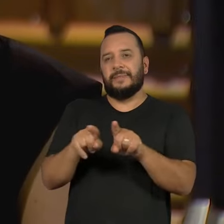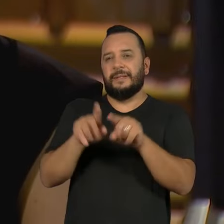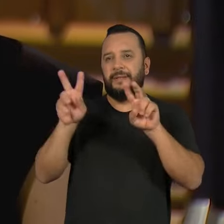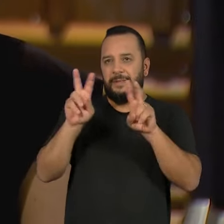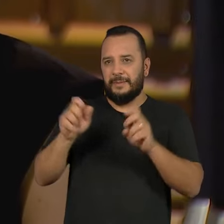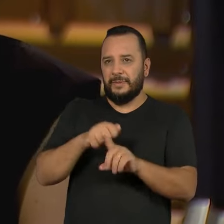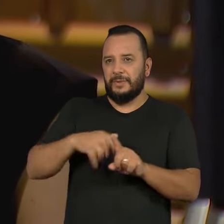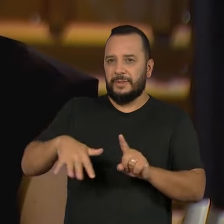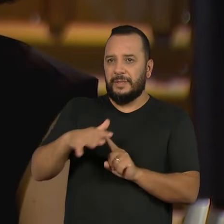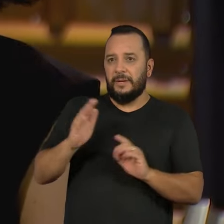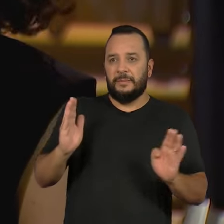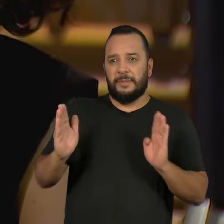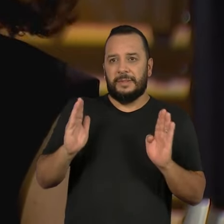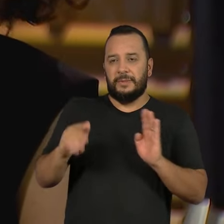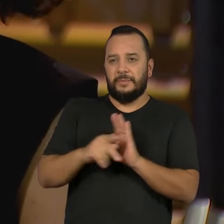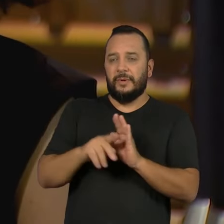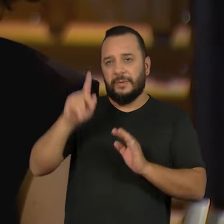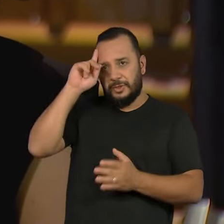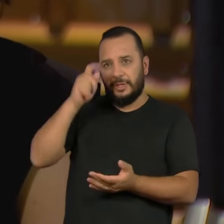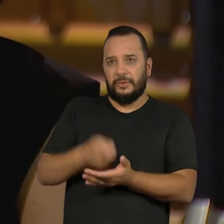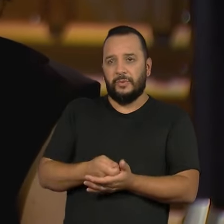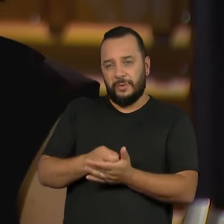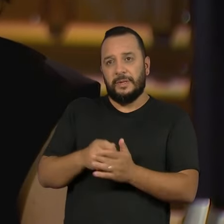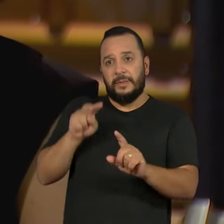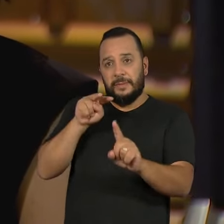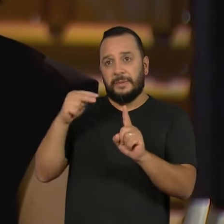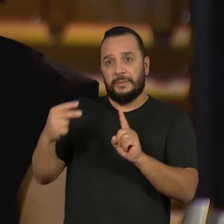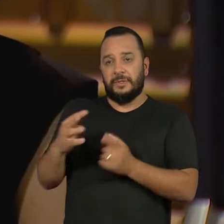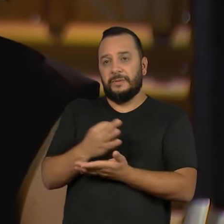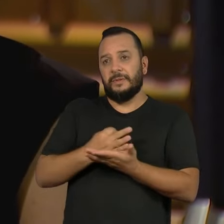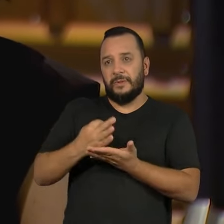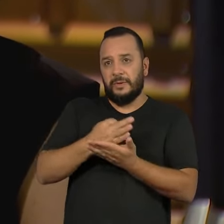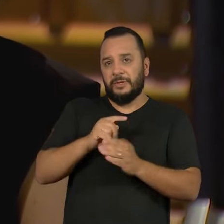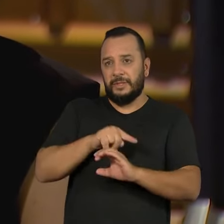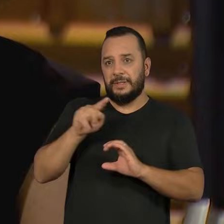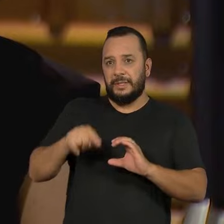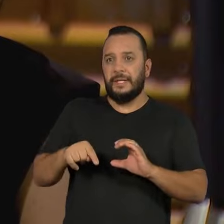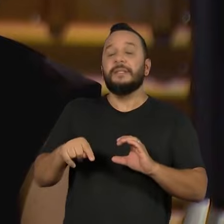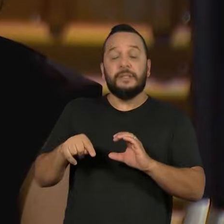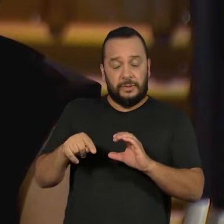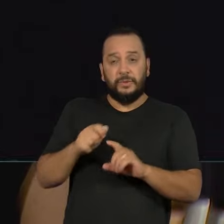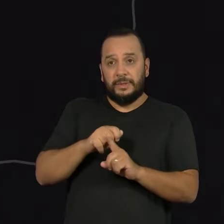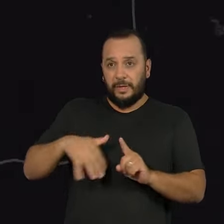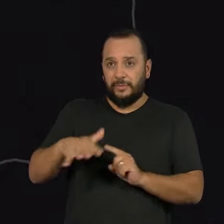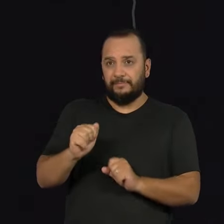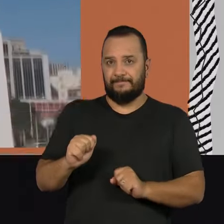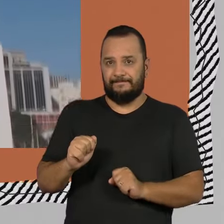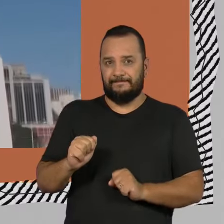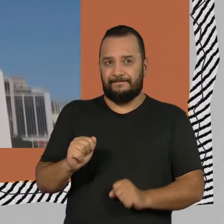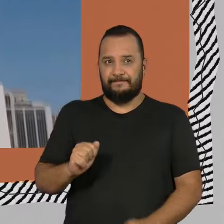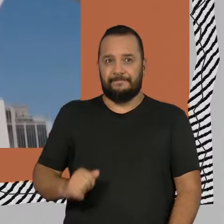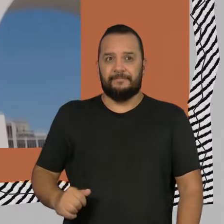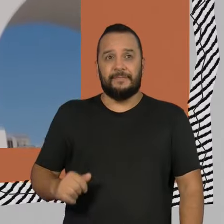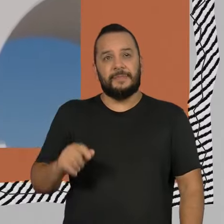ditadura a partir do campo teológico e das Ciências Sociais já no diálogo da teologia com as Ciências